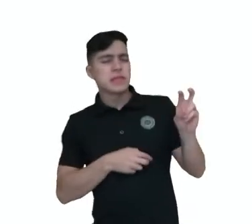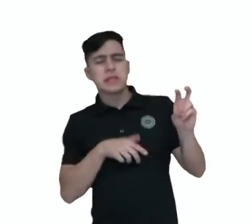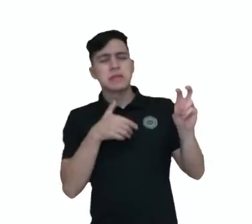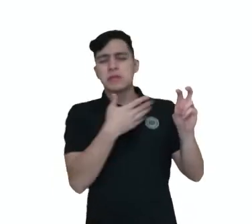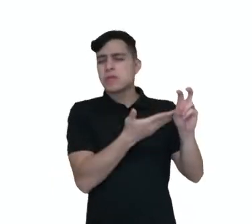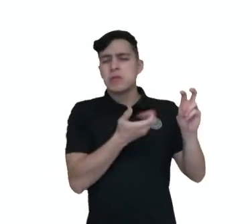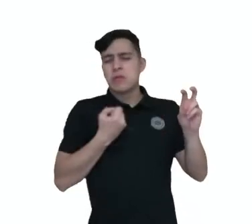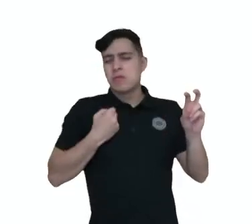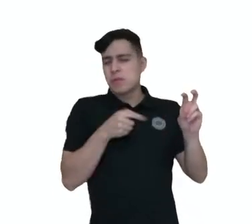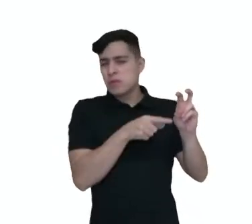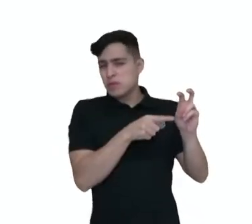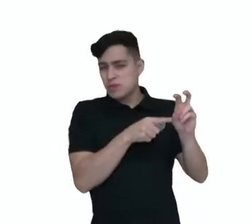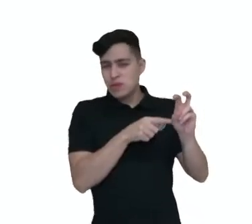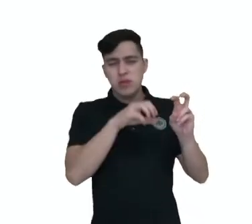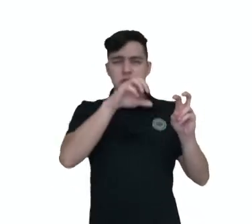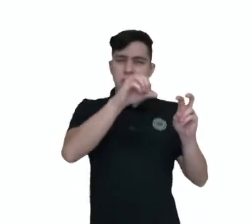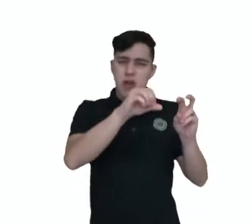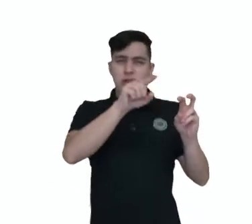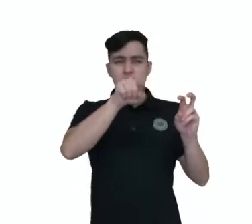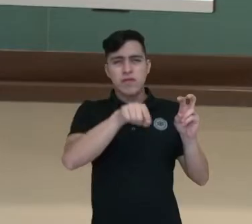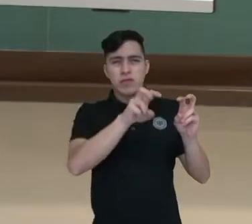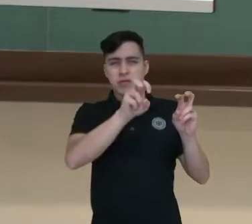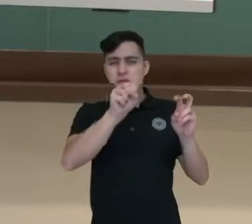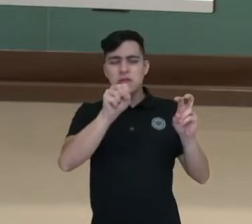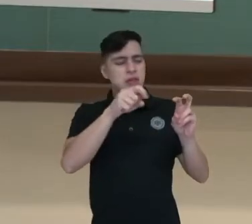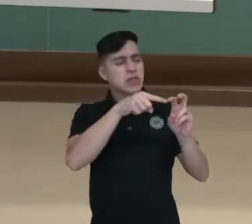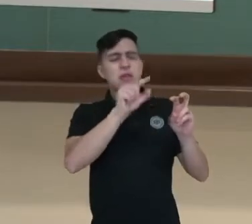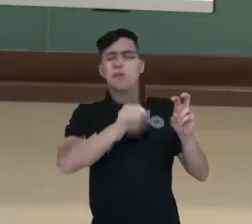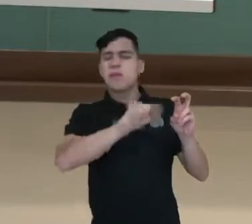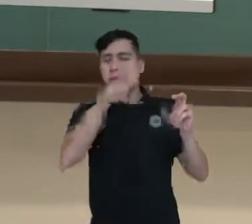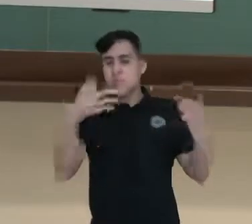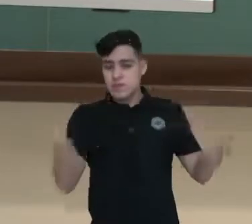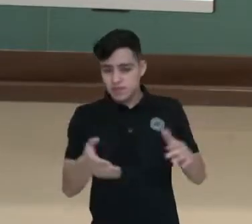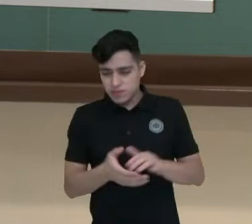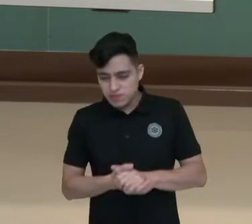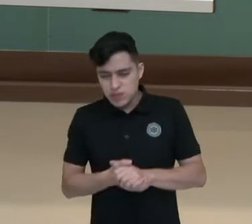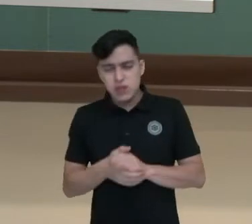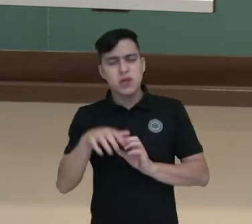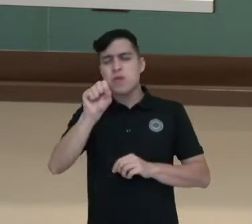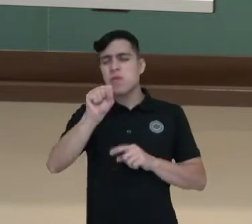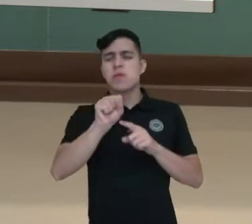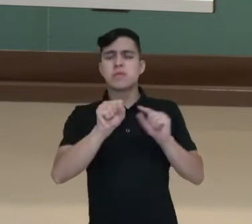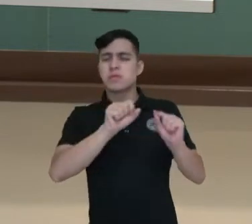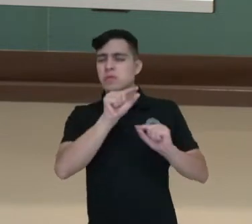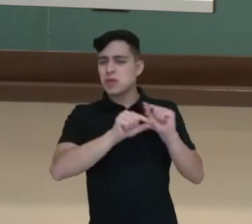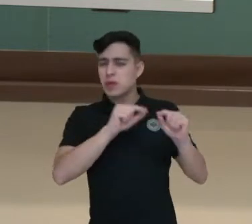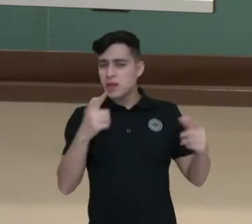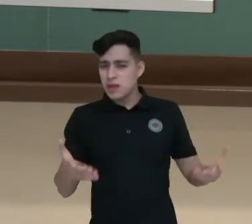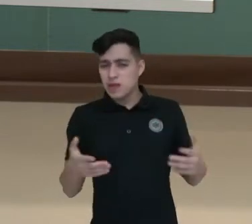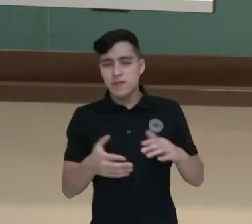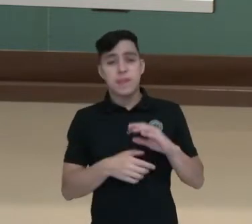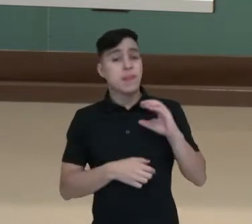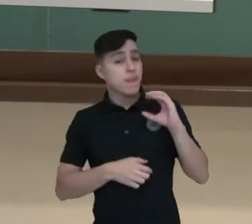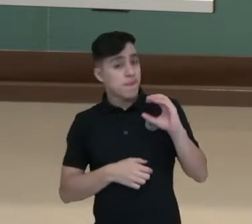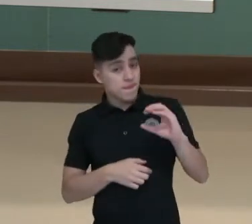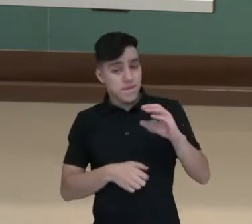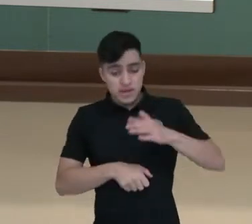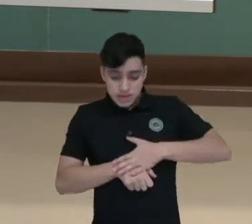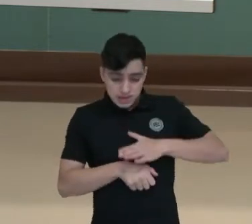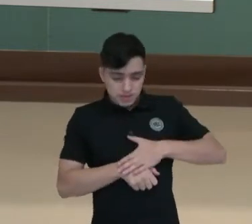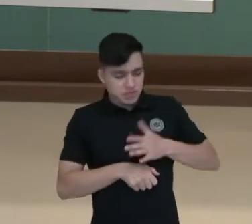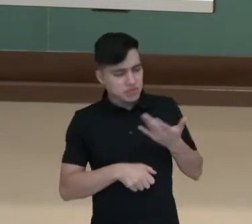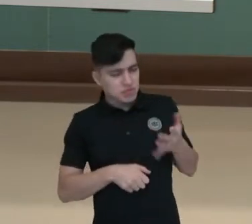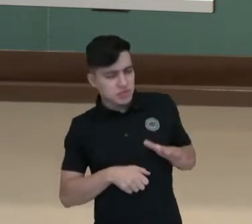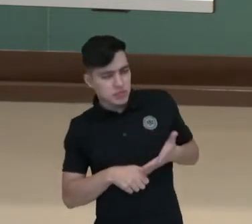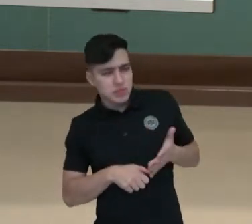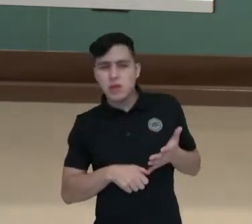indica na medida 9,58? E o algarismo 8? Letra C. Em quanto tempo, em